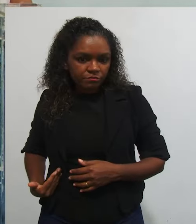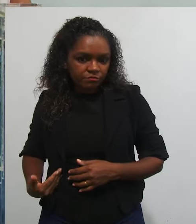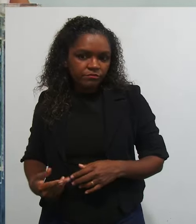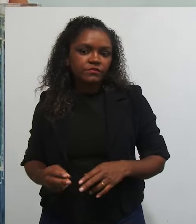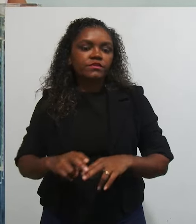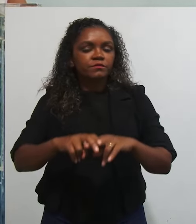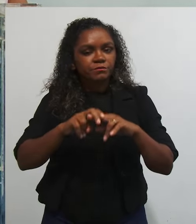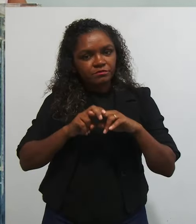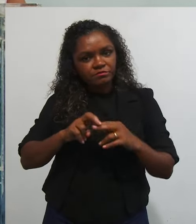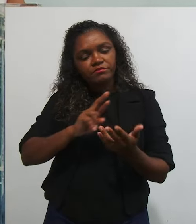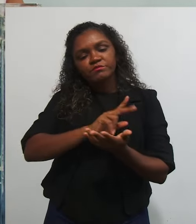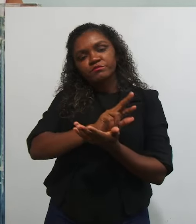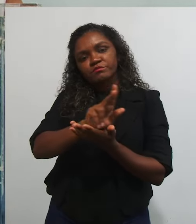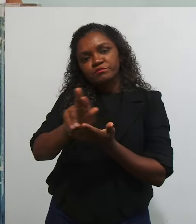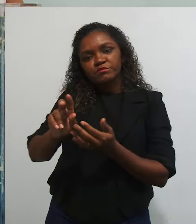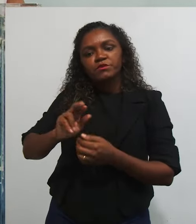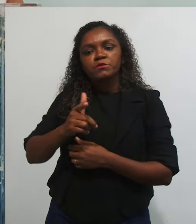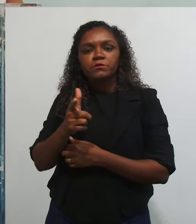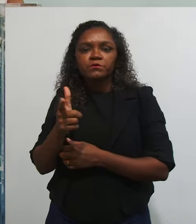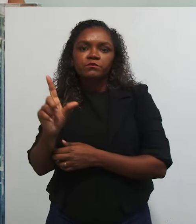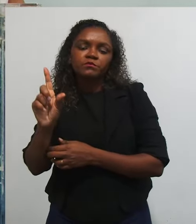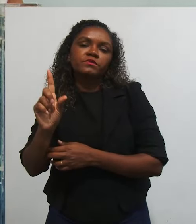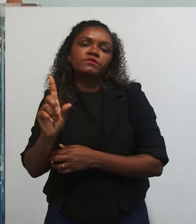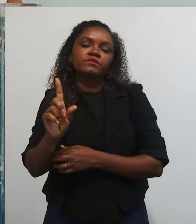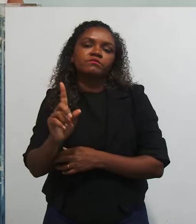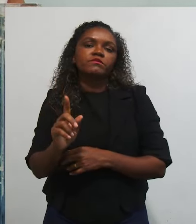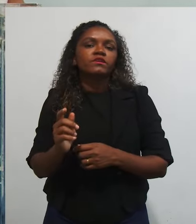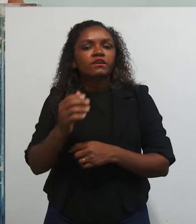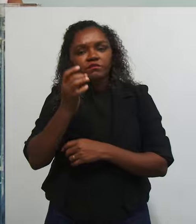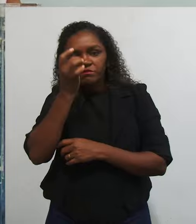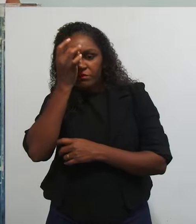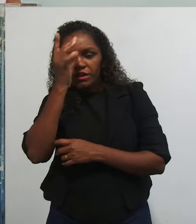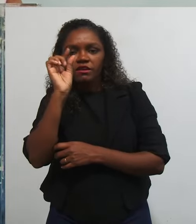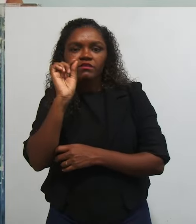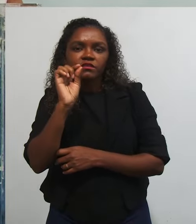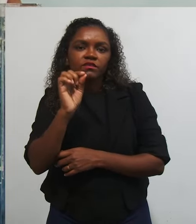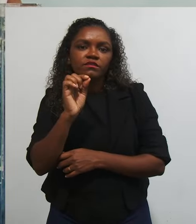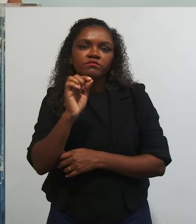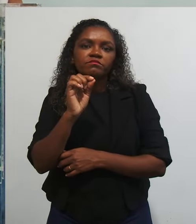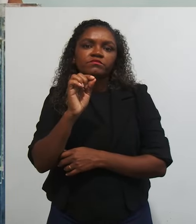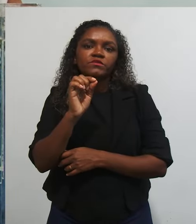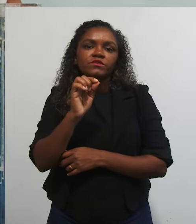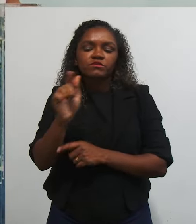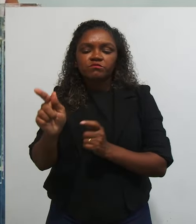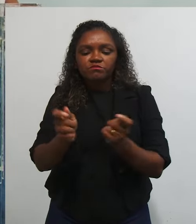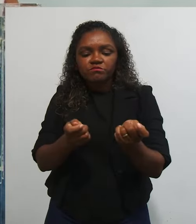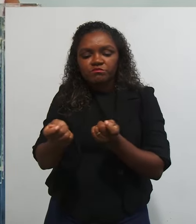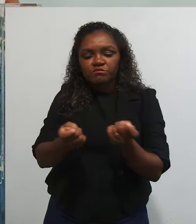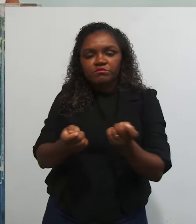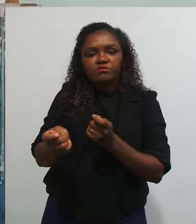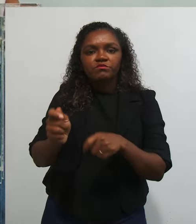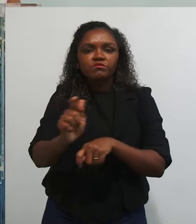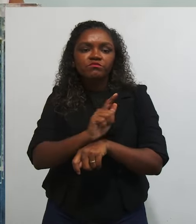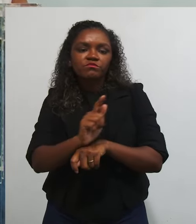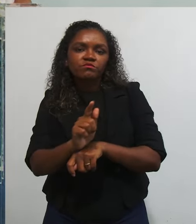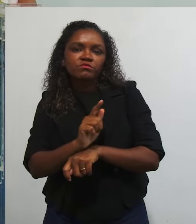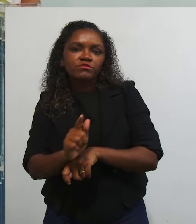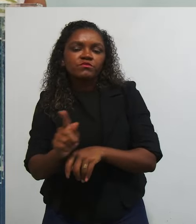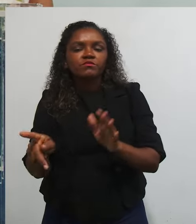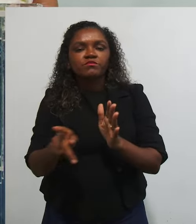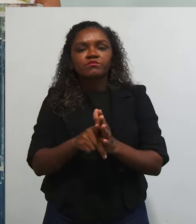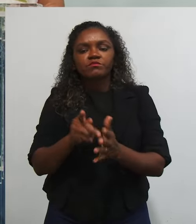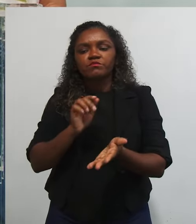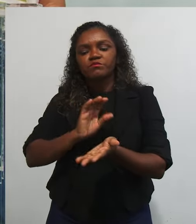tem essas outras classificações que vieram facilitar o quê? O gerenciamento e o controle desses